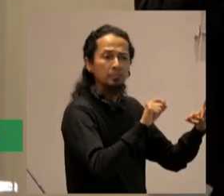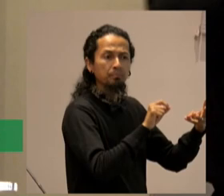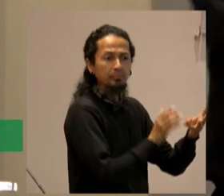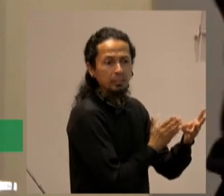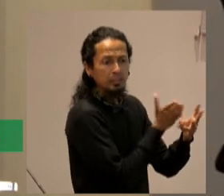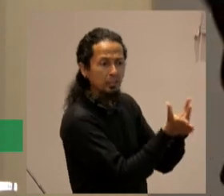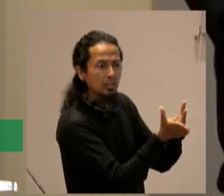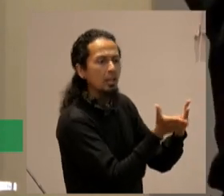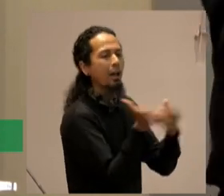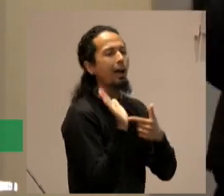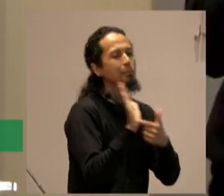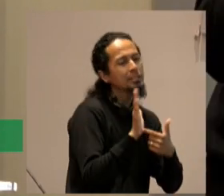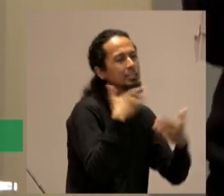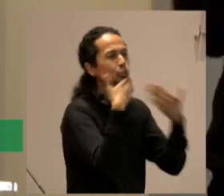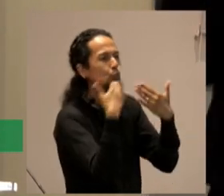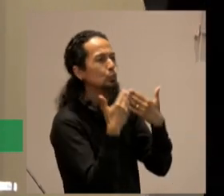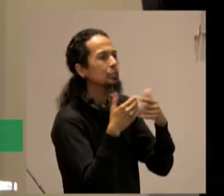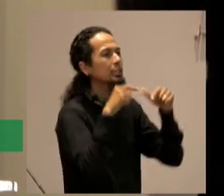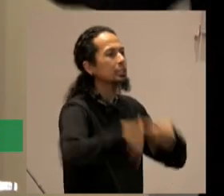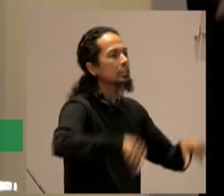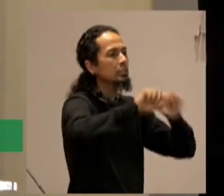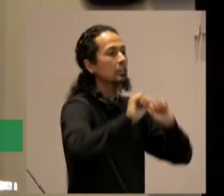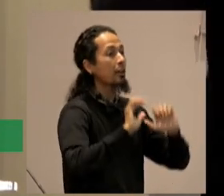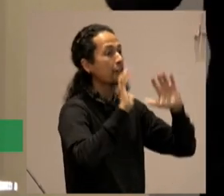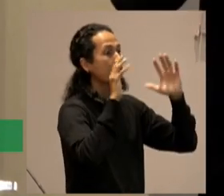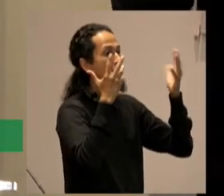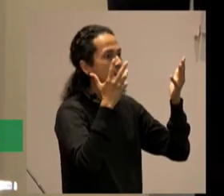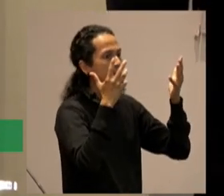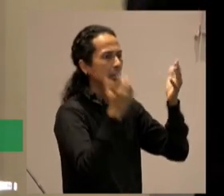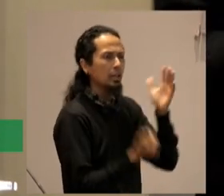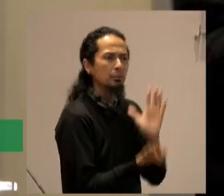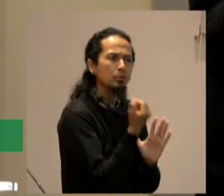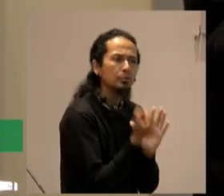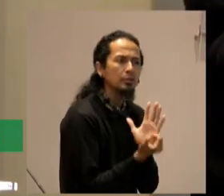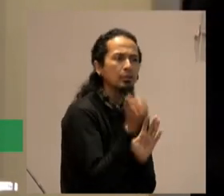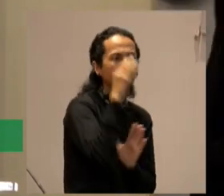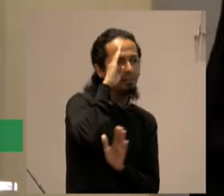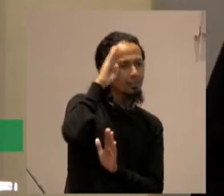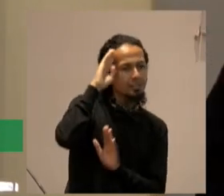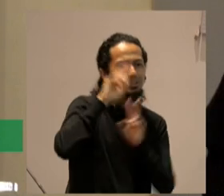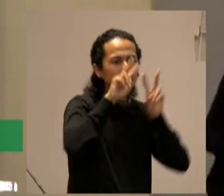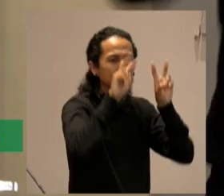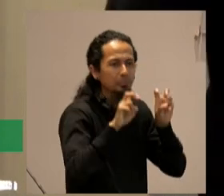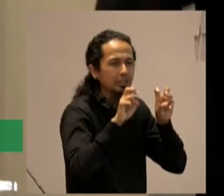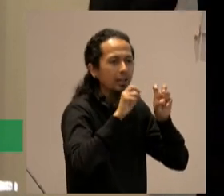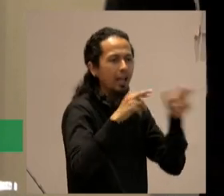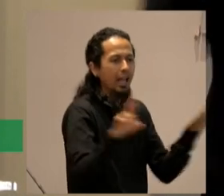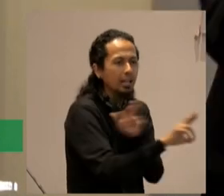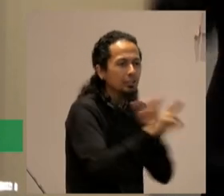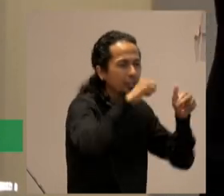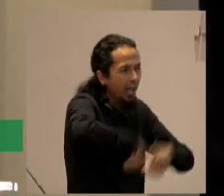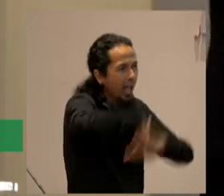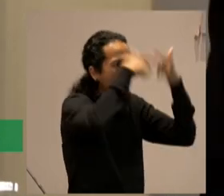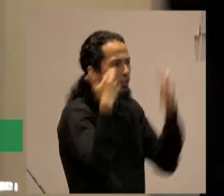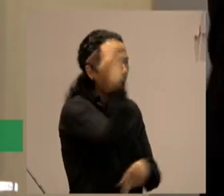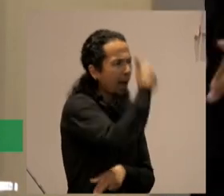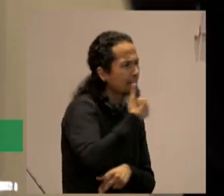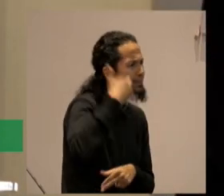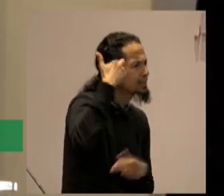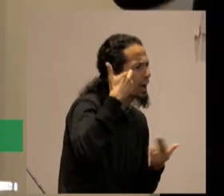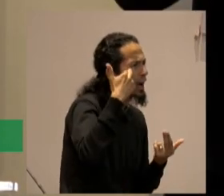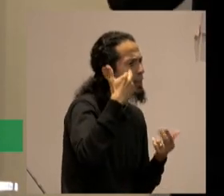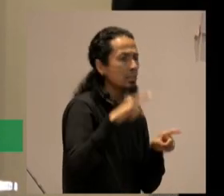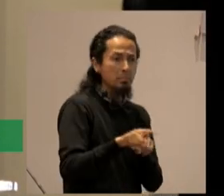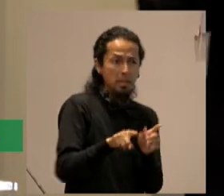apresentar e discutir os eventos na produção acadêmica sobre a educação das relações étnico-raciais, socializar pesquisas e